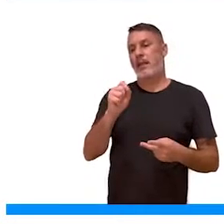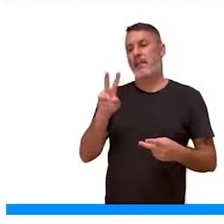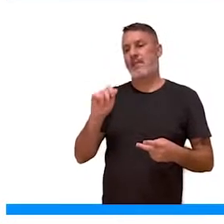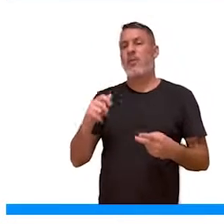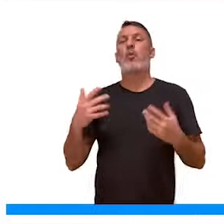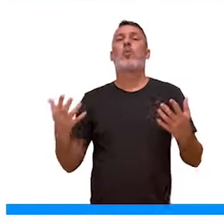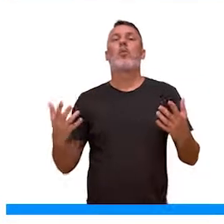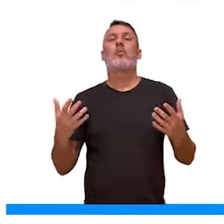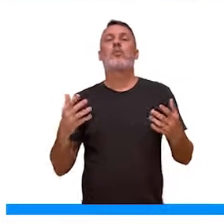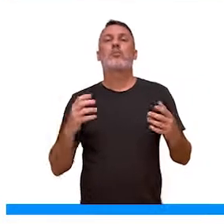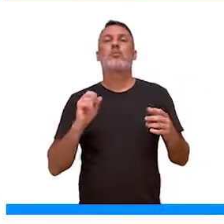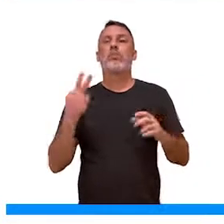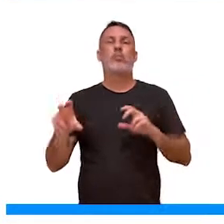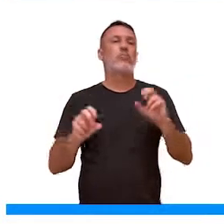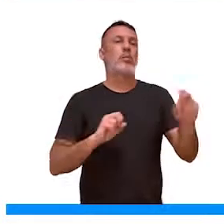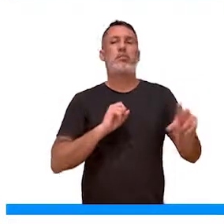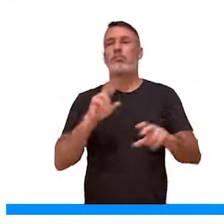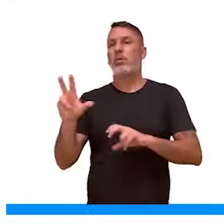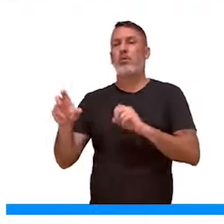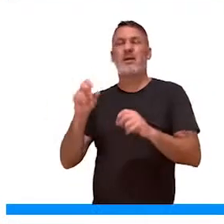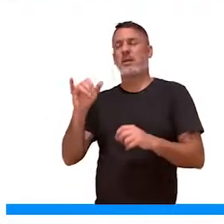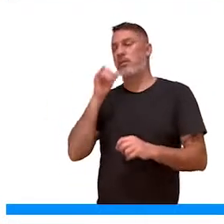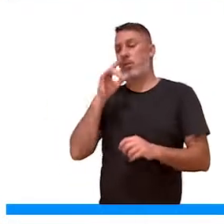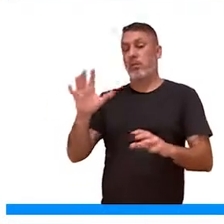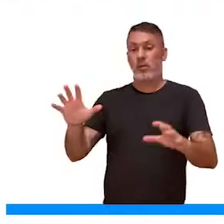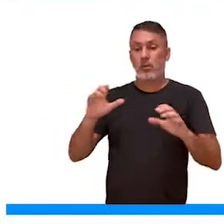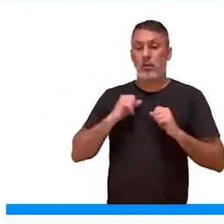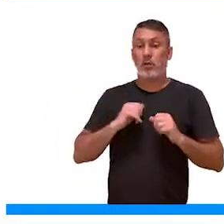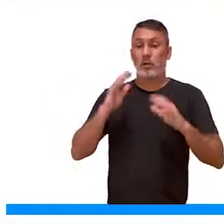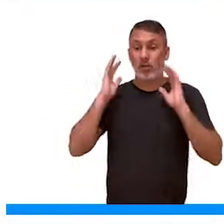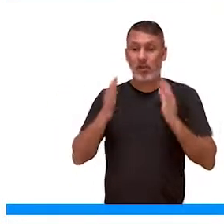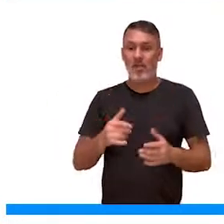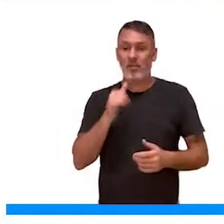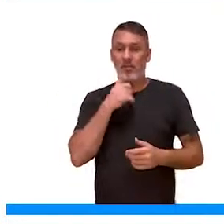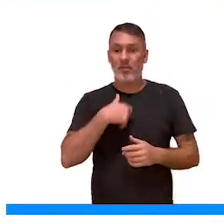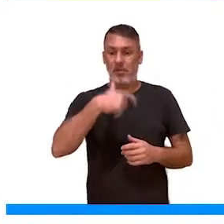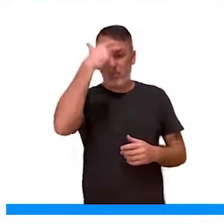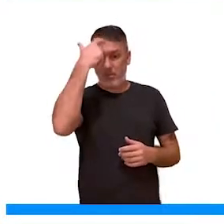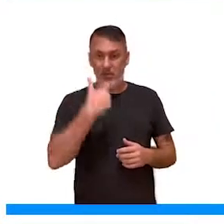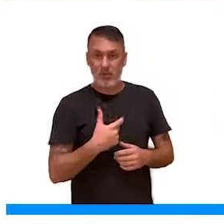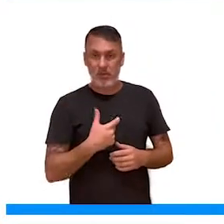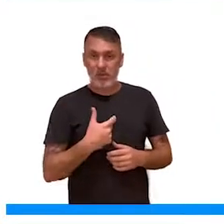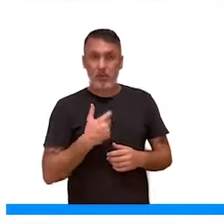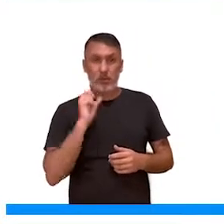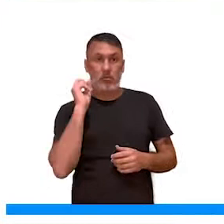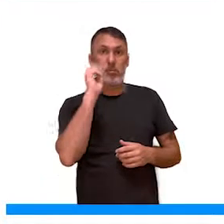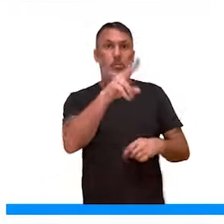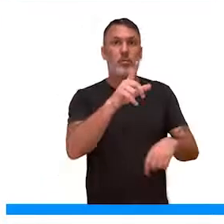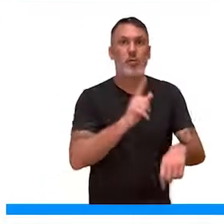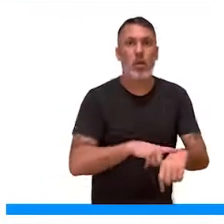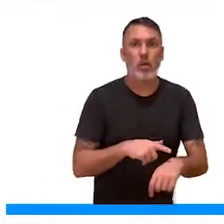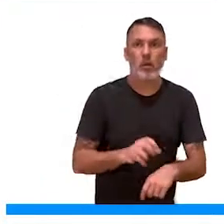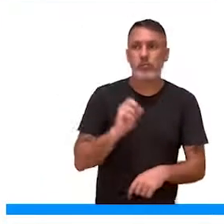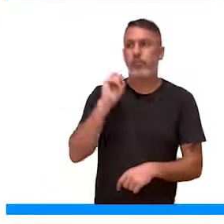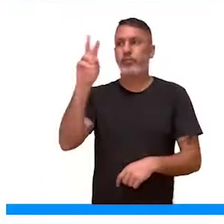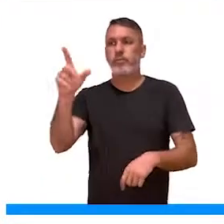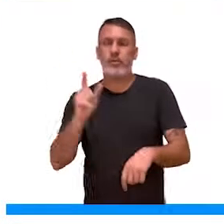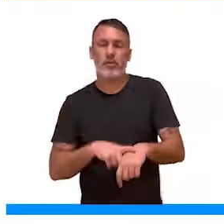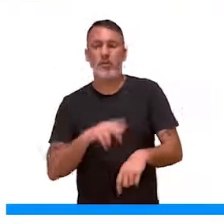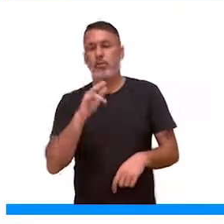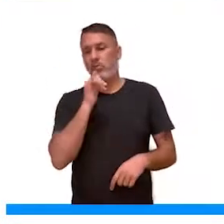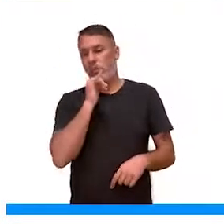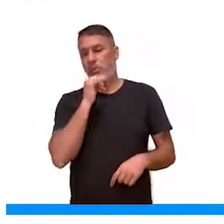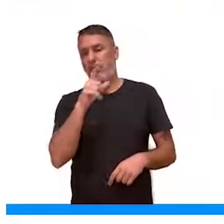transmissão ativa é quando o vetor infectado, ele acabou de ser infectado e ele infecta a espécie de